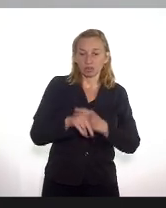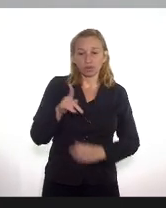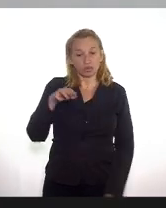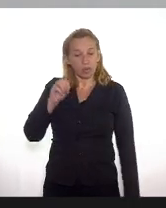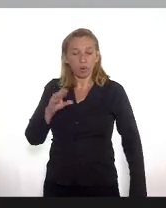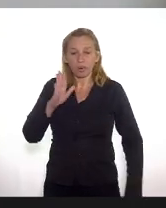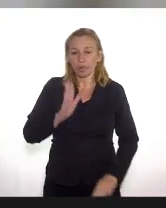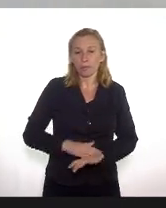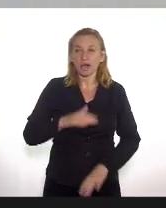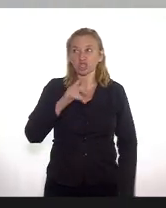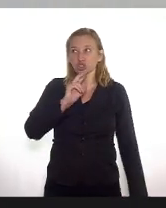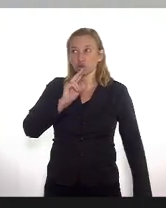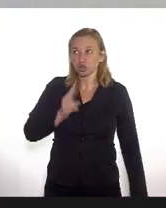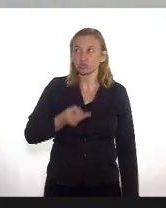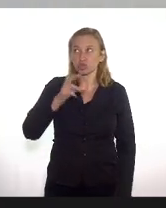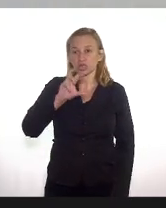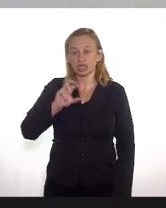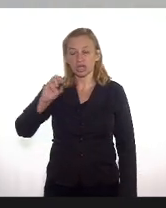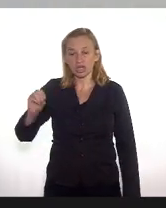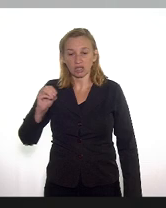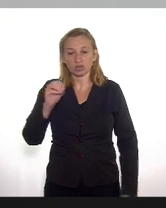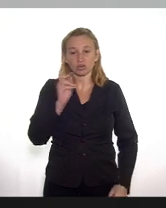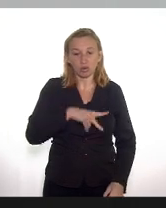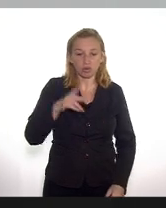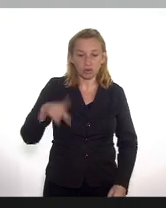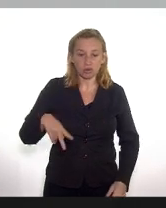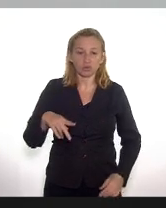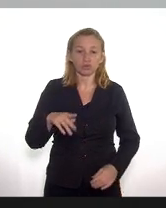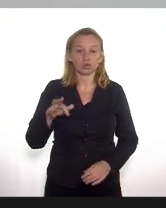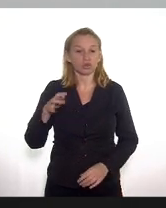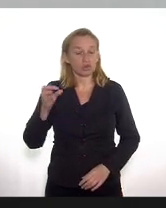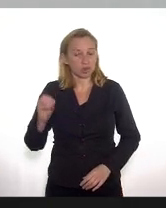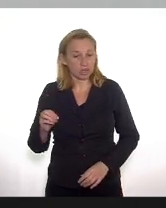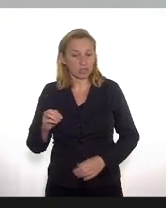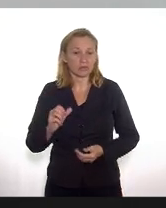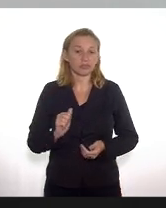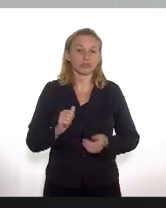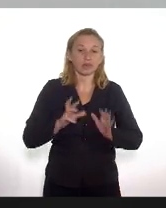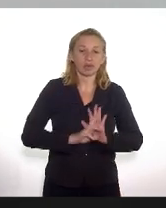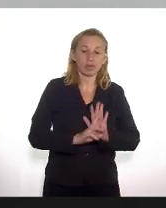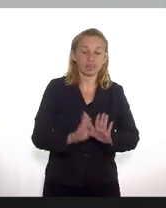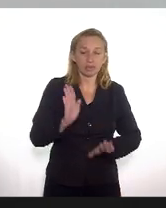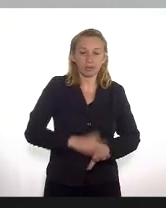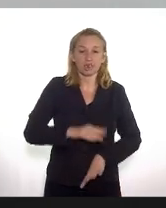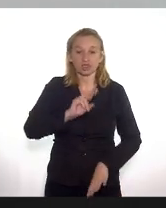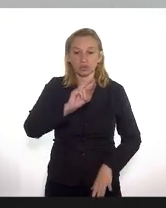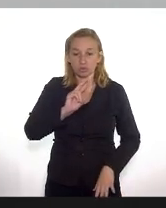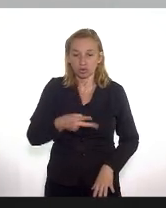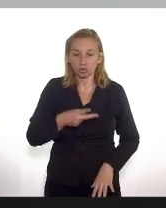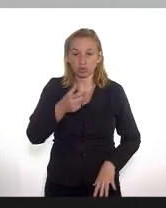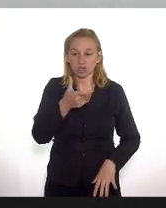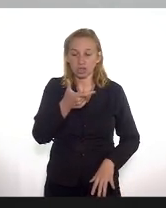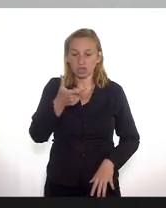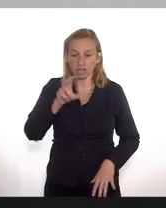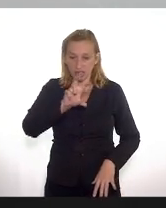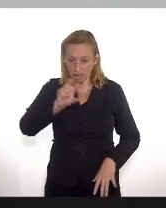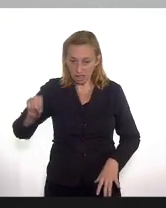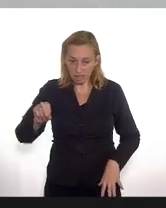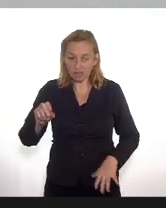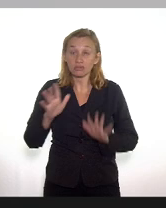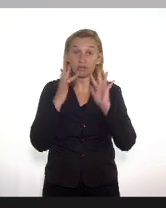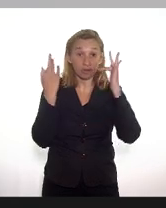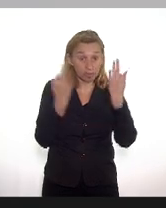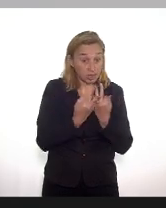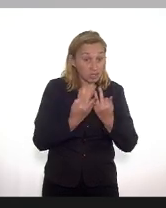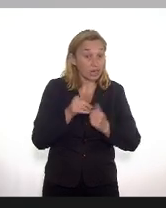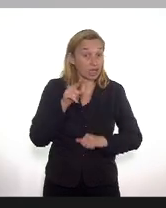São mais de 2.500 professores que atuam nas tutorias, que representam mais de 2.500 famílias.